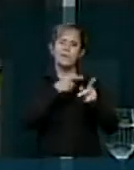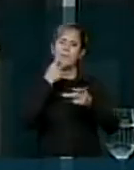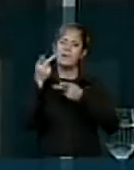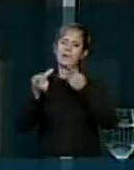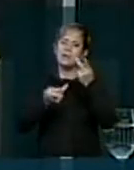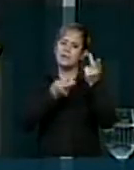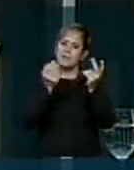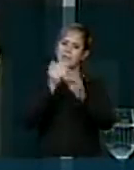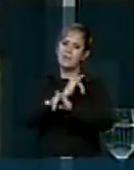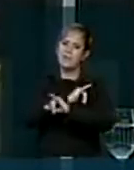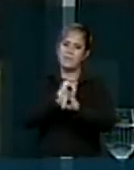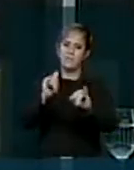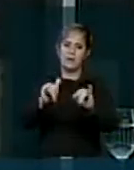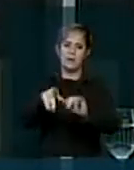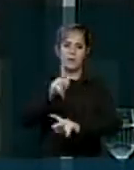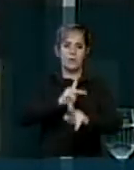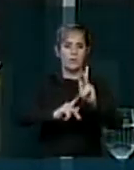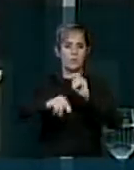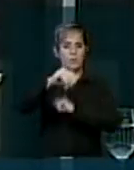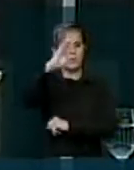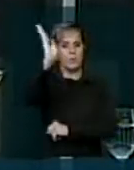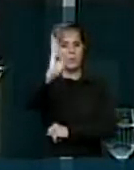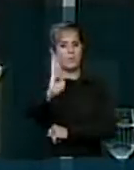compartilho com o povo brasileiro